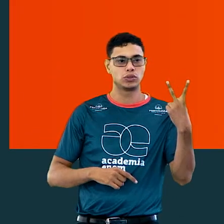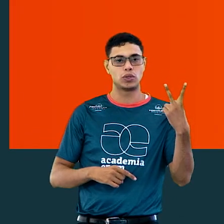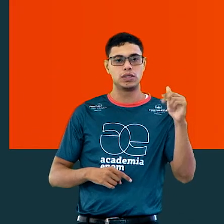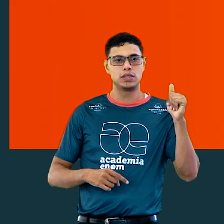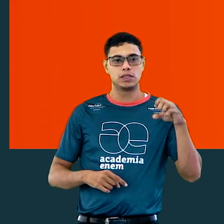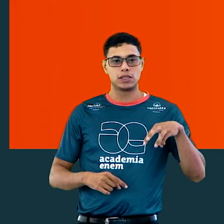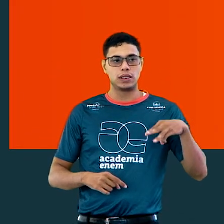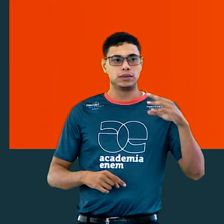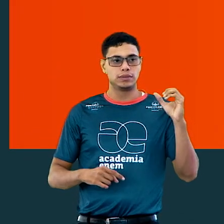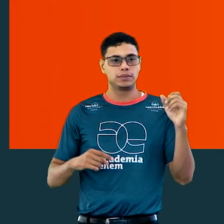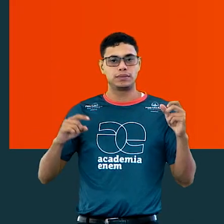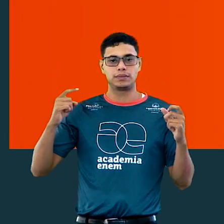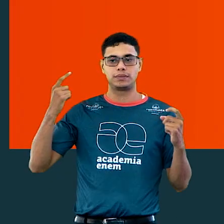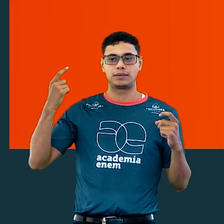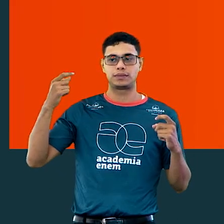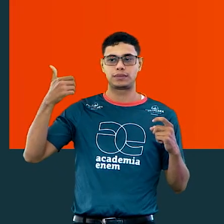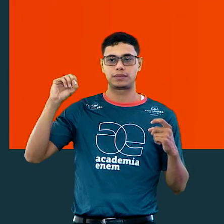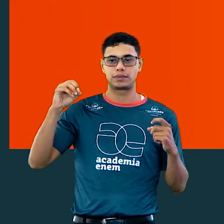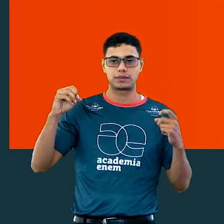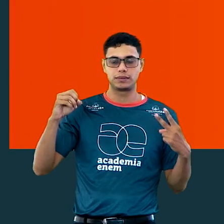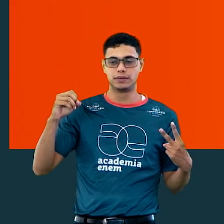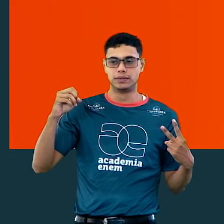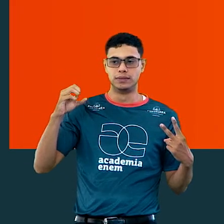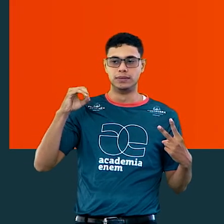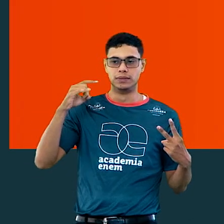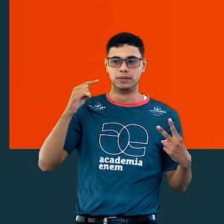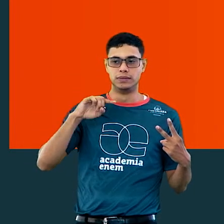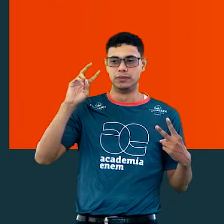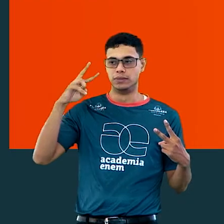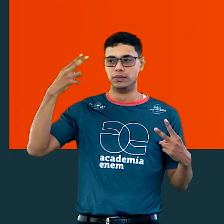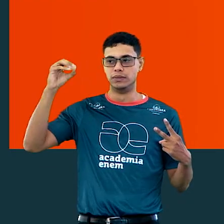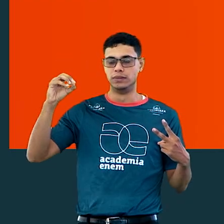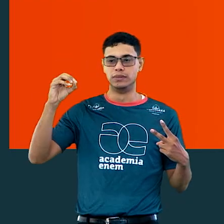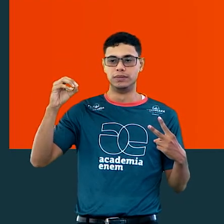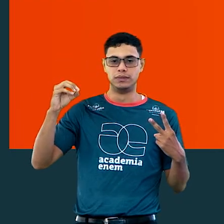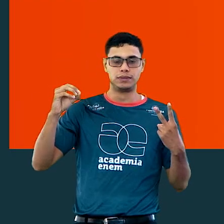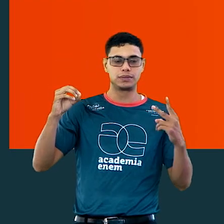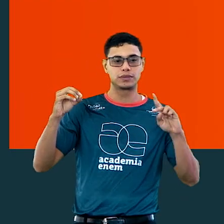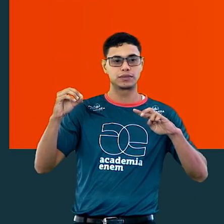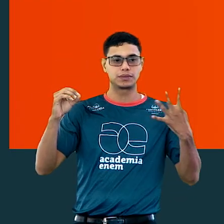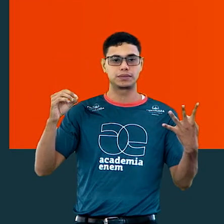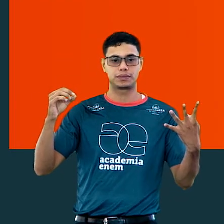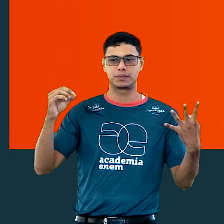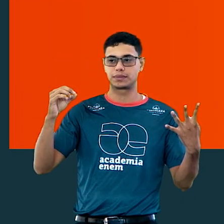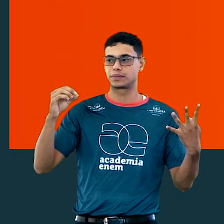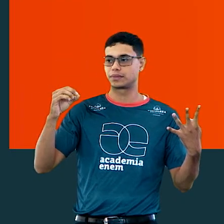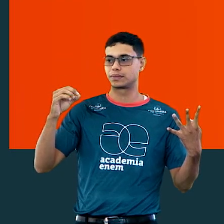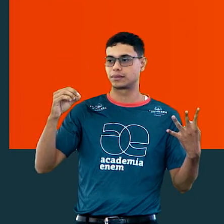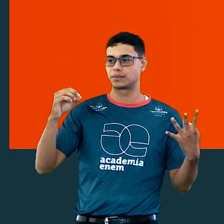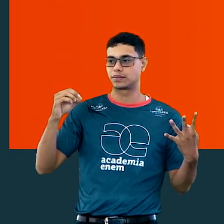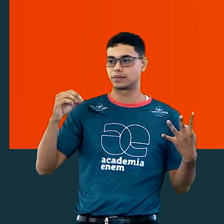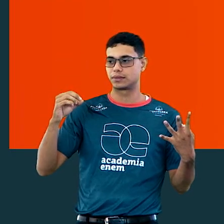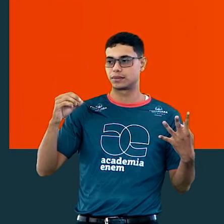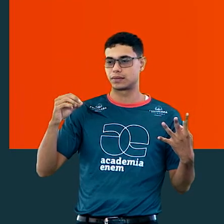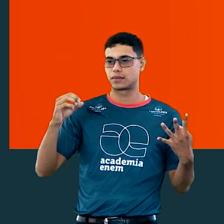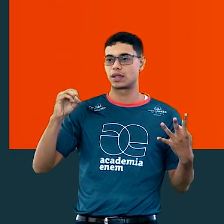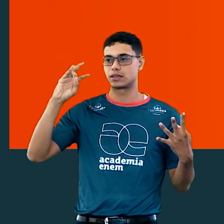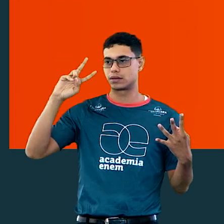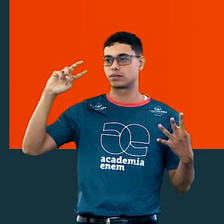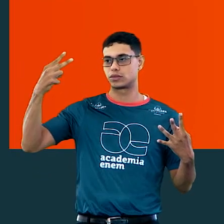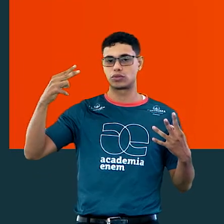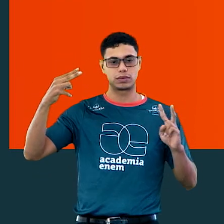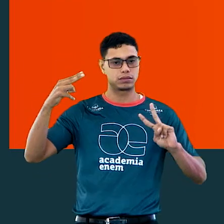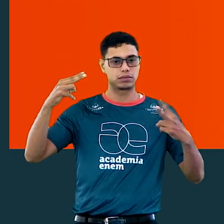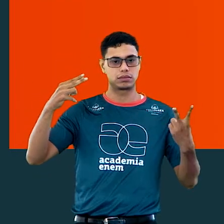amperes. Se a DDP passar a ser 20 volts, a corrente passa a ser quanto? 4 amperes. Se um dobra, o